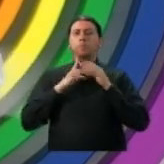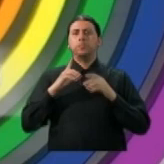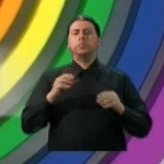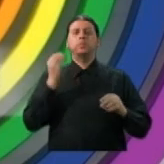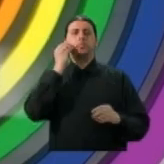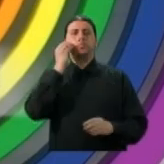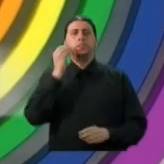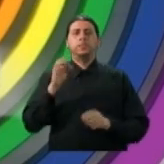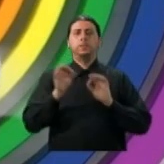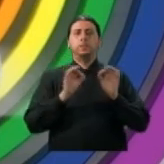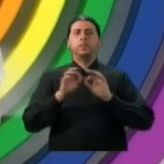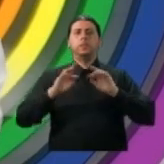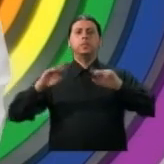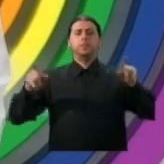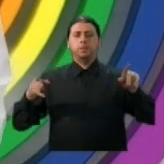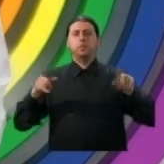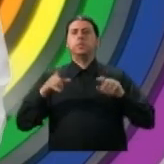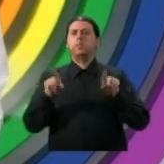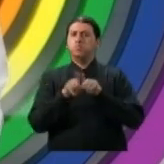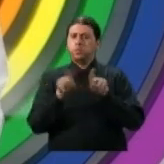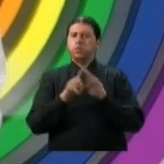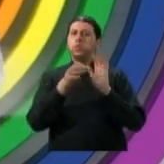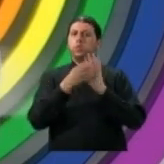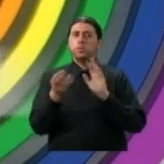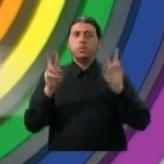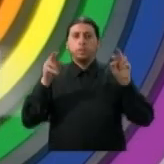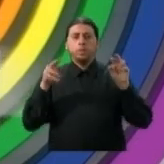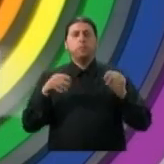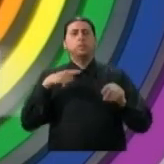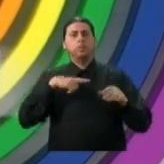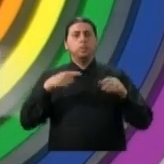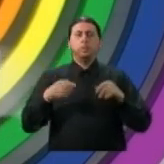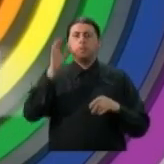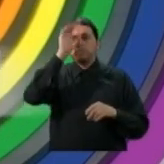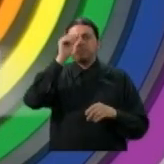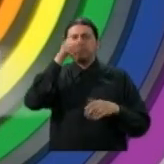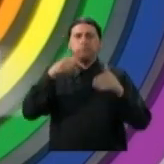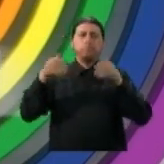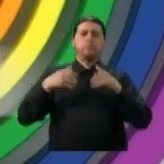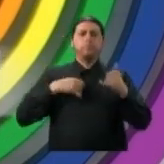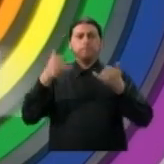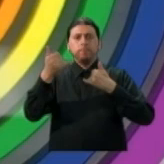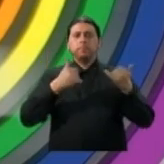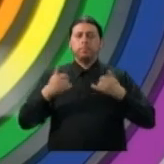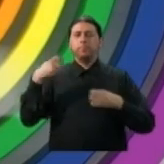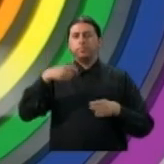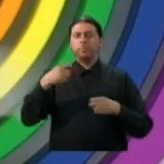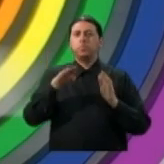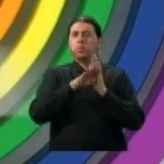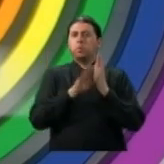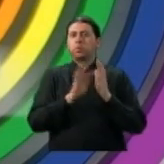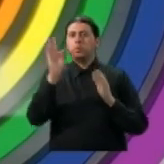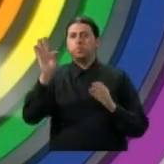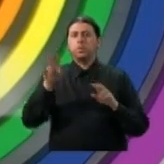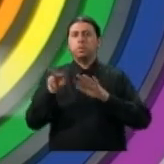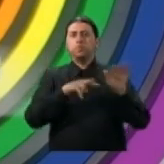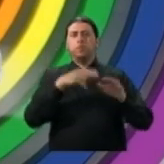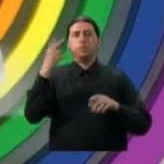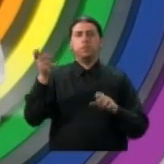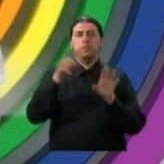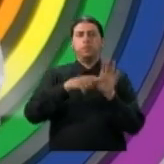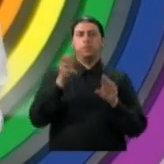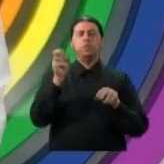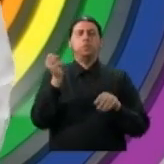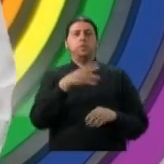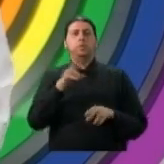com a hashtag TVAL Faça a Diferença. Você também pode sugerir temas para que a gente traga nos próximos programas. Até a semana